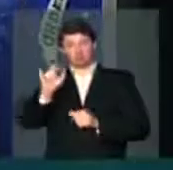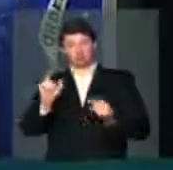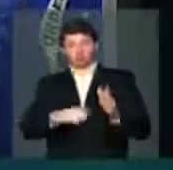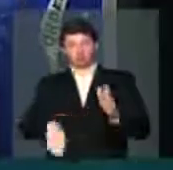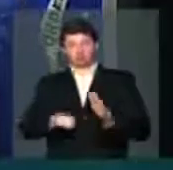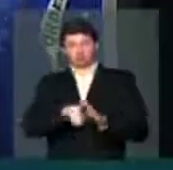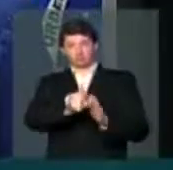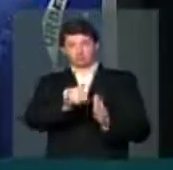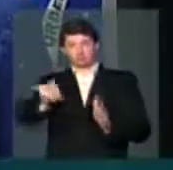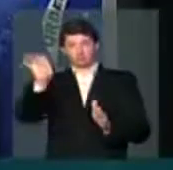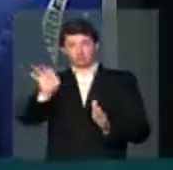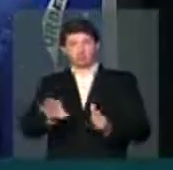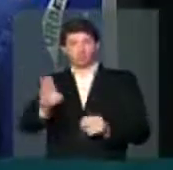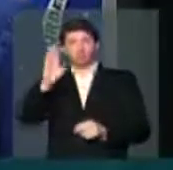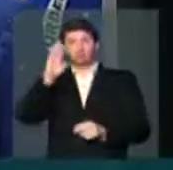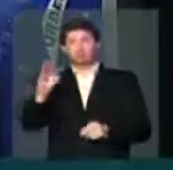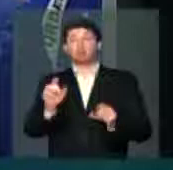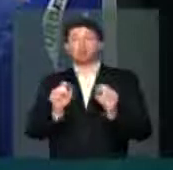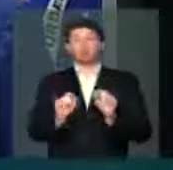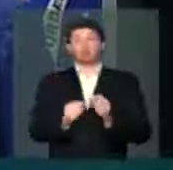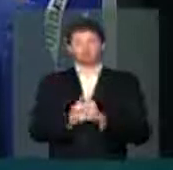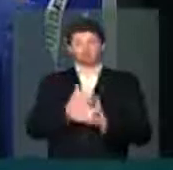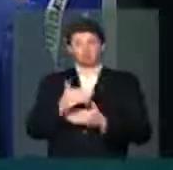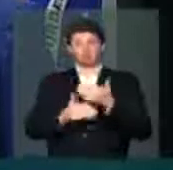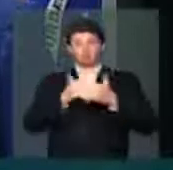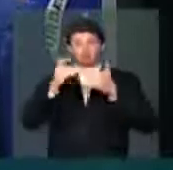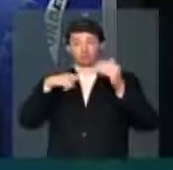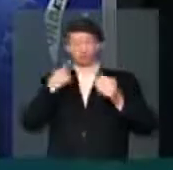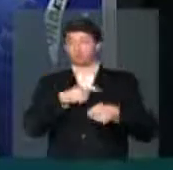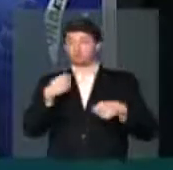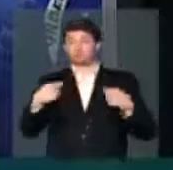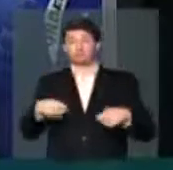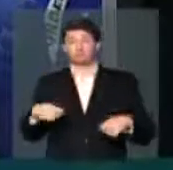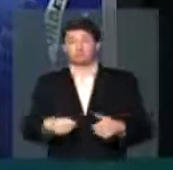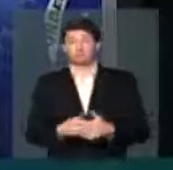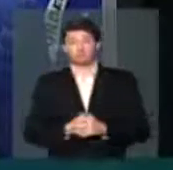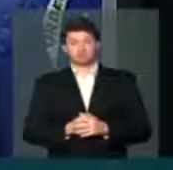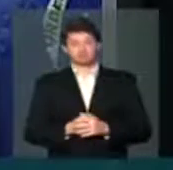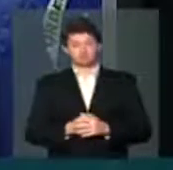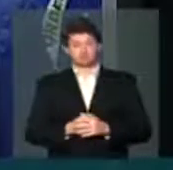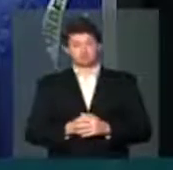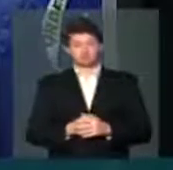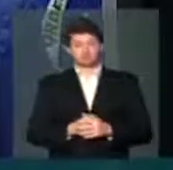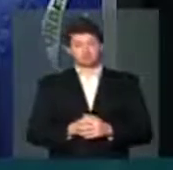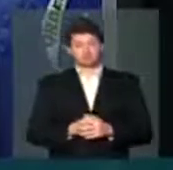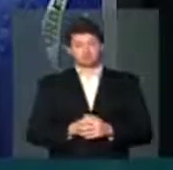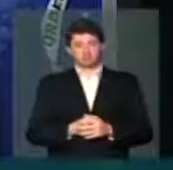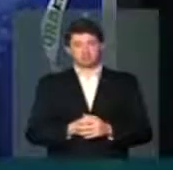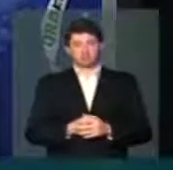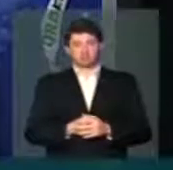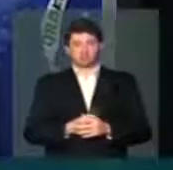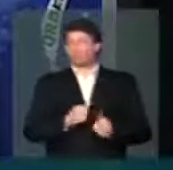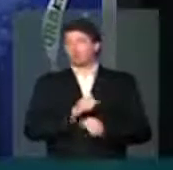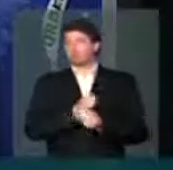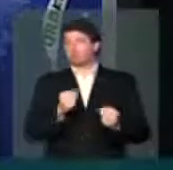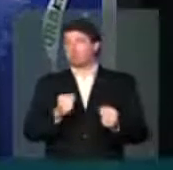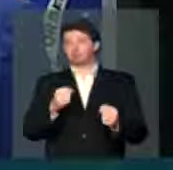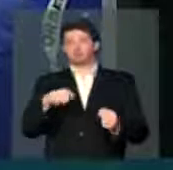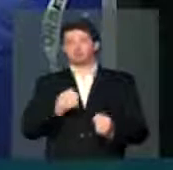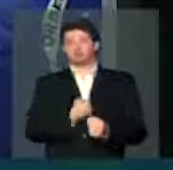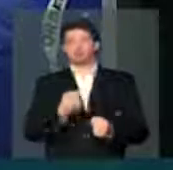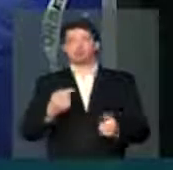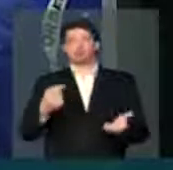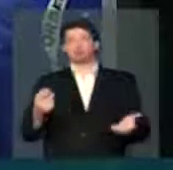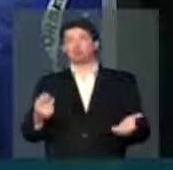no reencontro, acima de tudo, com o crescimento que nós precisamos. Não é possível que nós